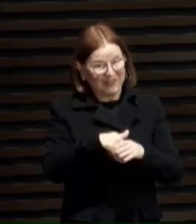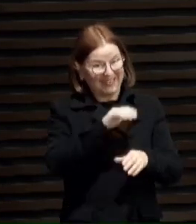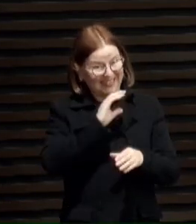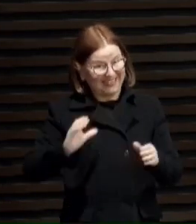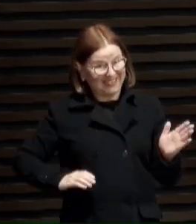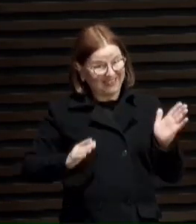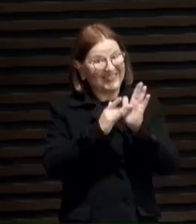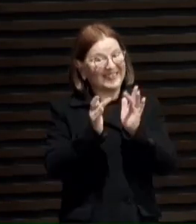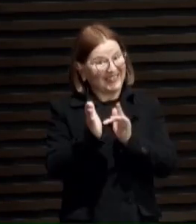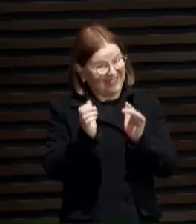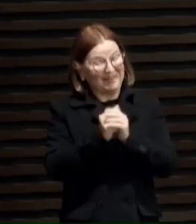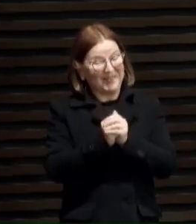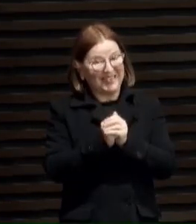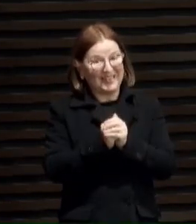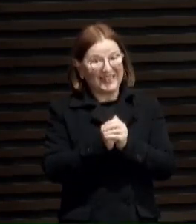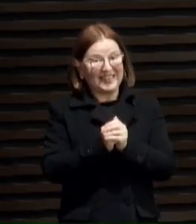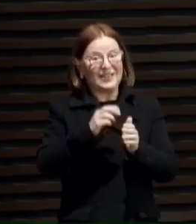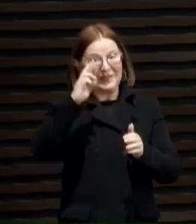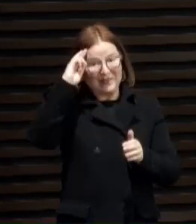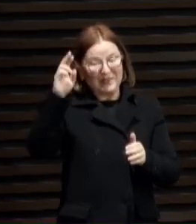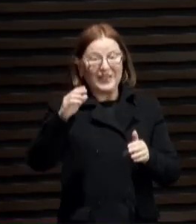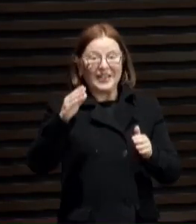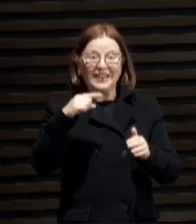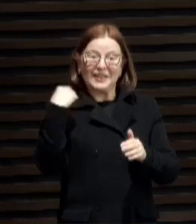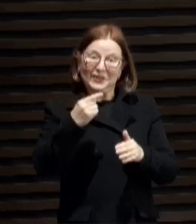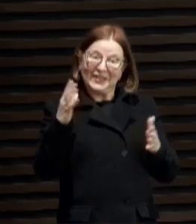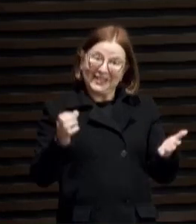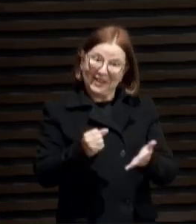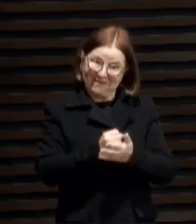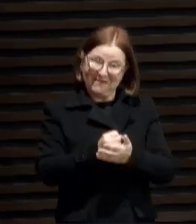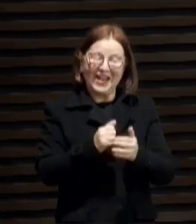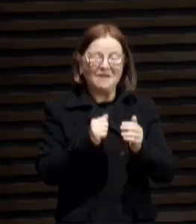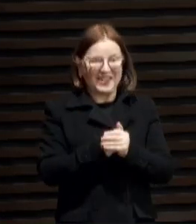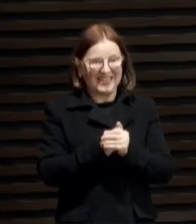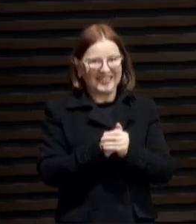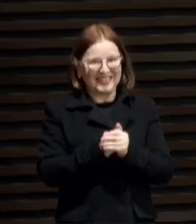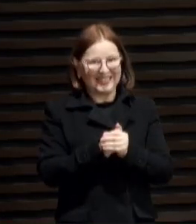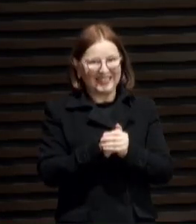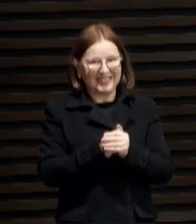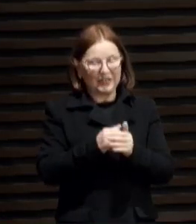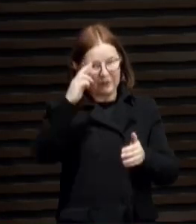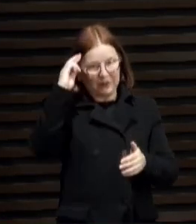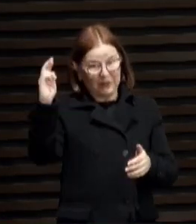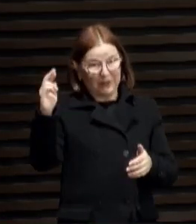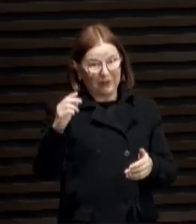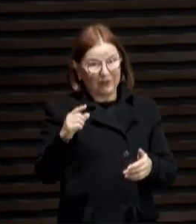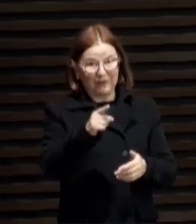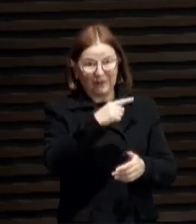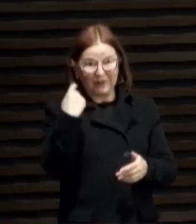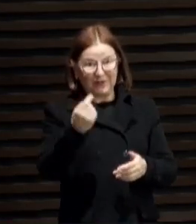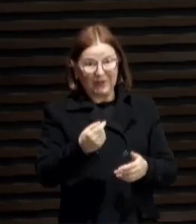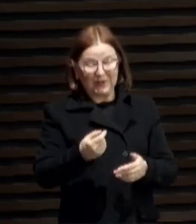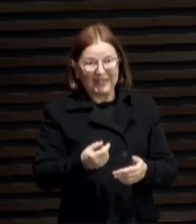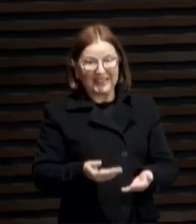Amém. O Senhor nos salvou em Cristo Jesus? Amém. O Senhor nos santifica pelo poder da